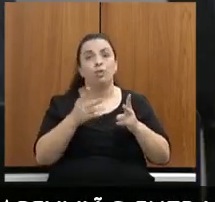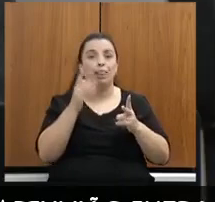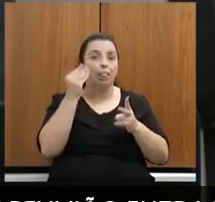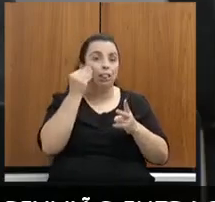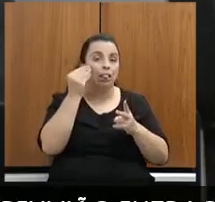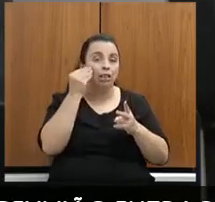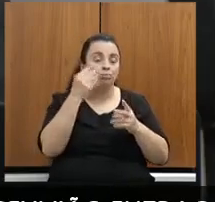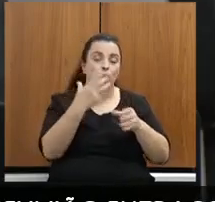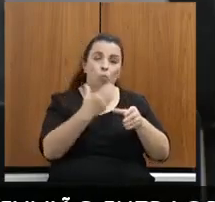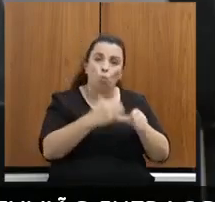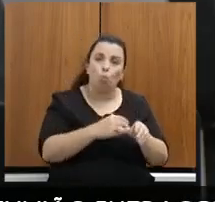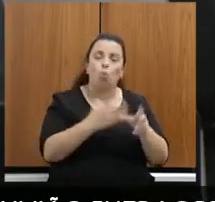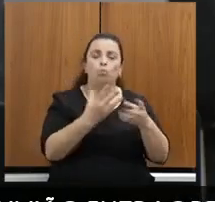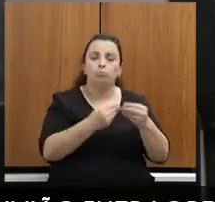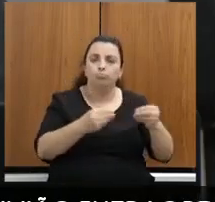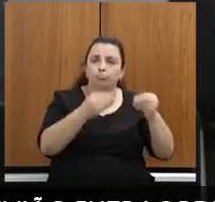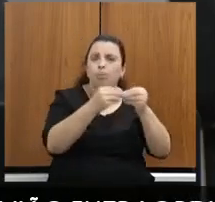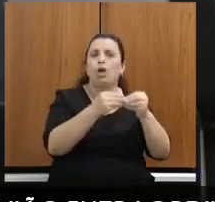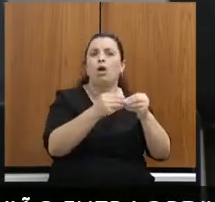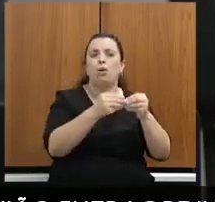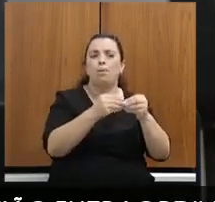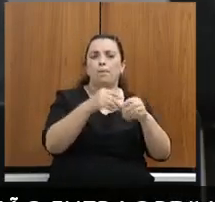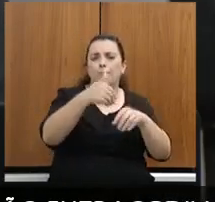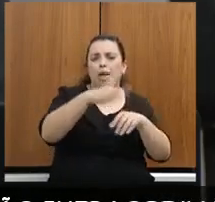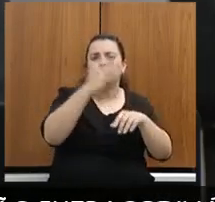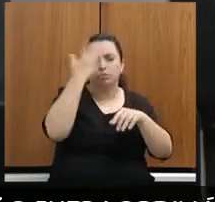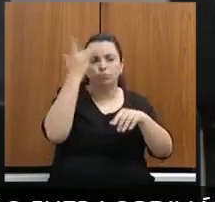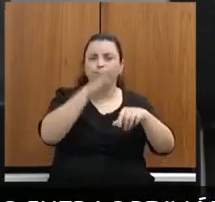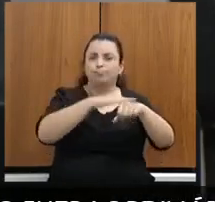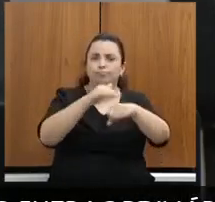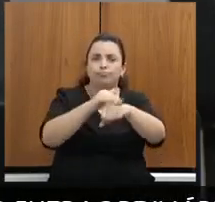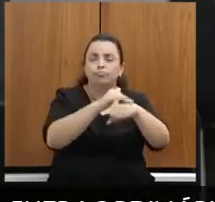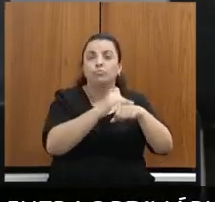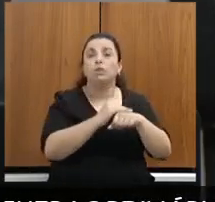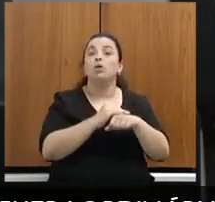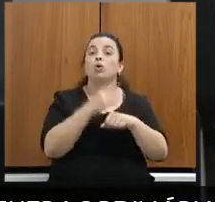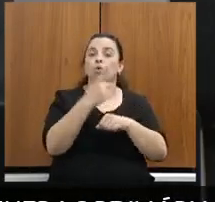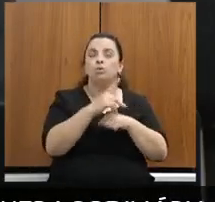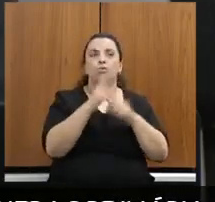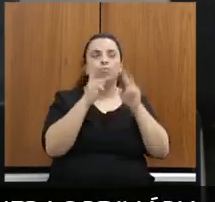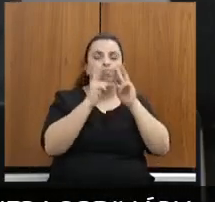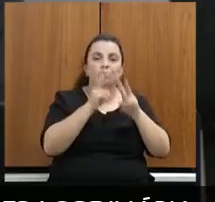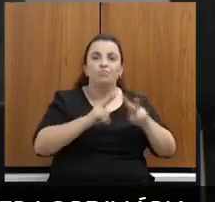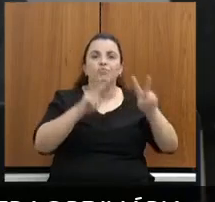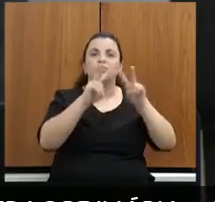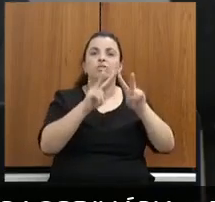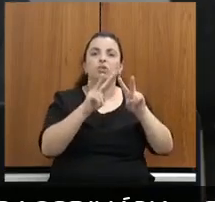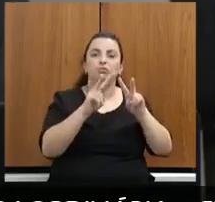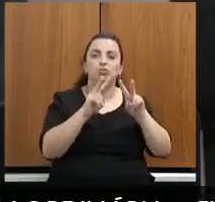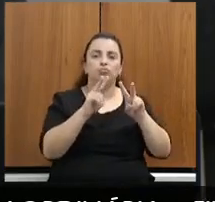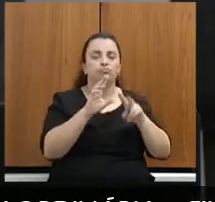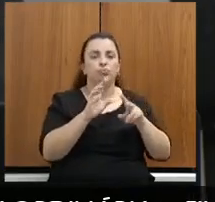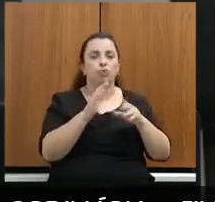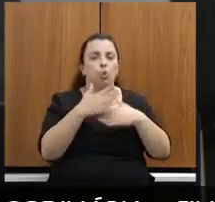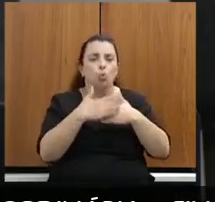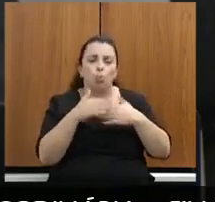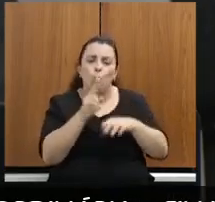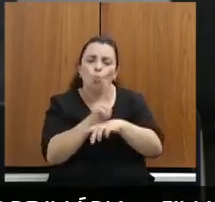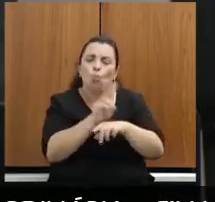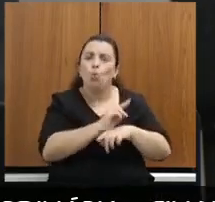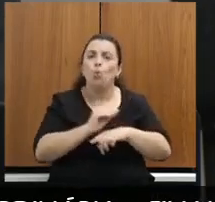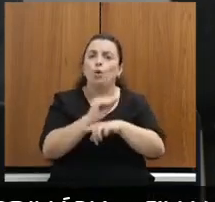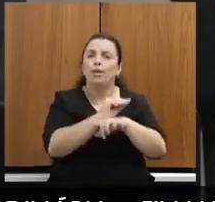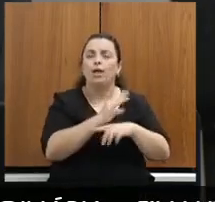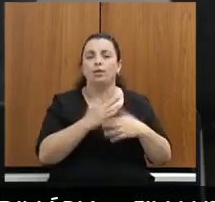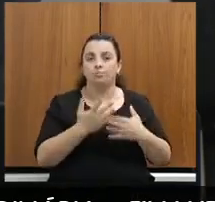fundamental pela integração é que é só tem tido cuidadoso do mais outro Joaquim o senhor pode contar conosco aqui na